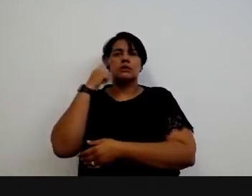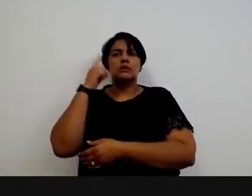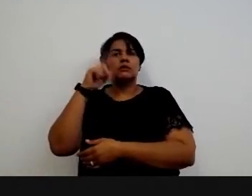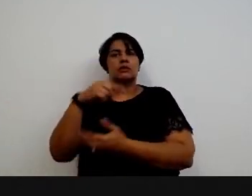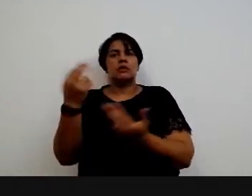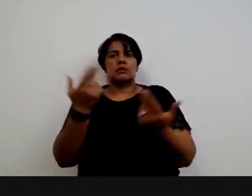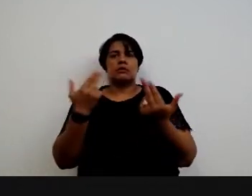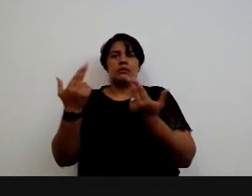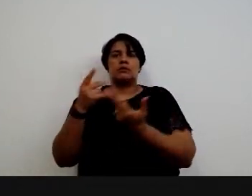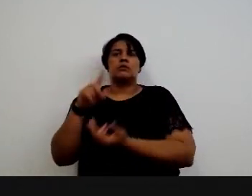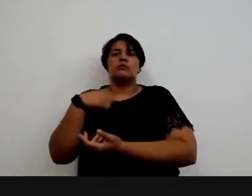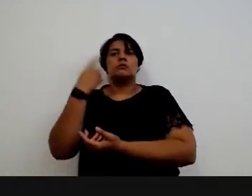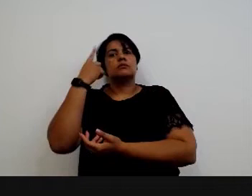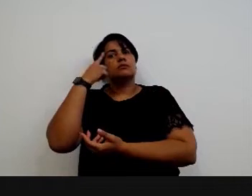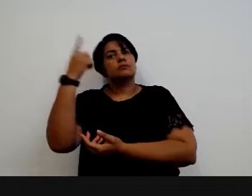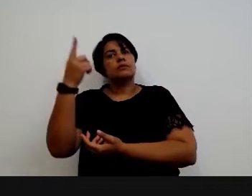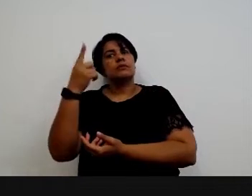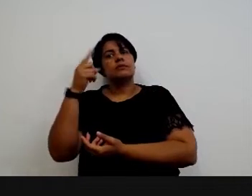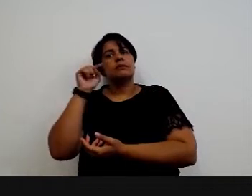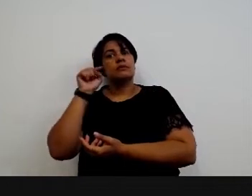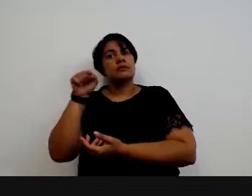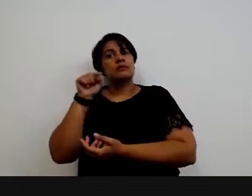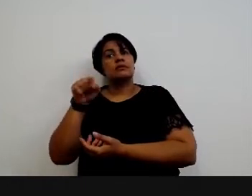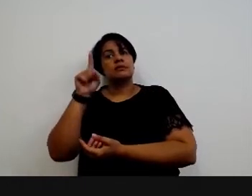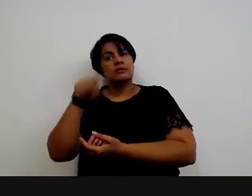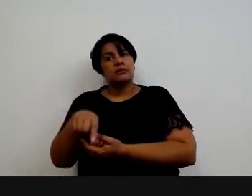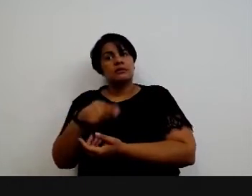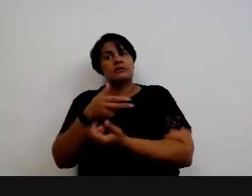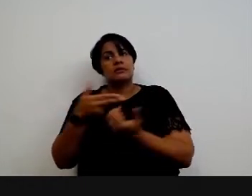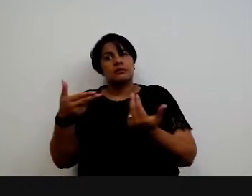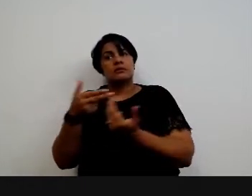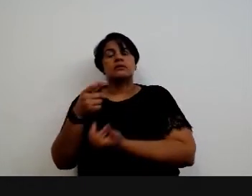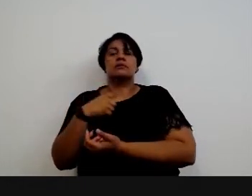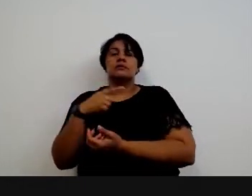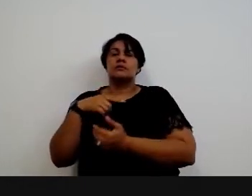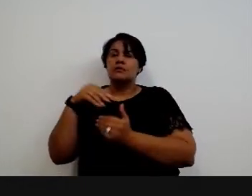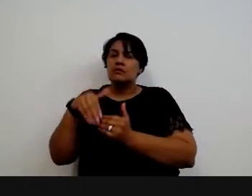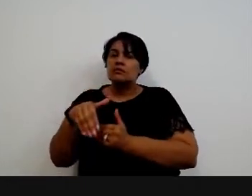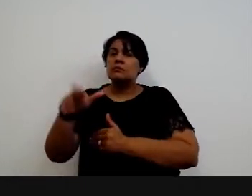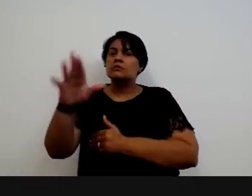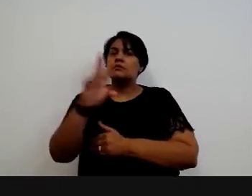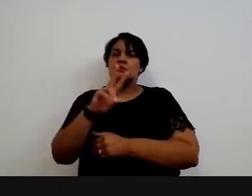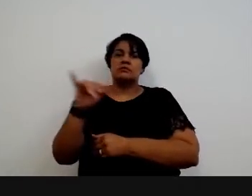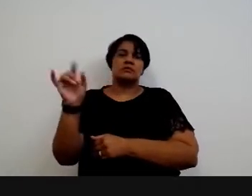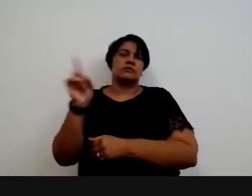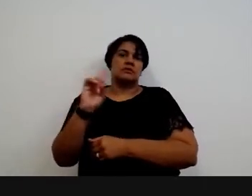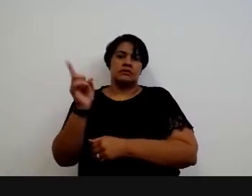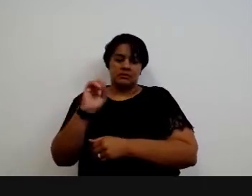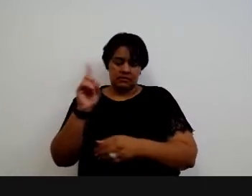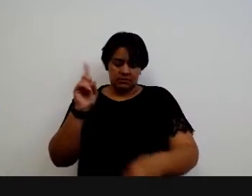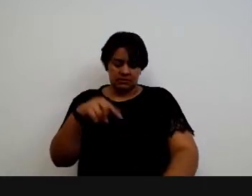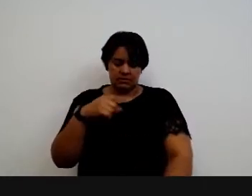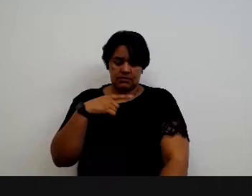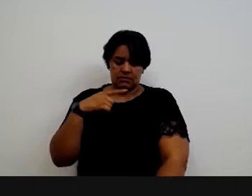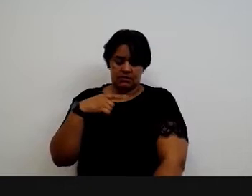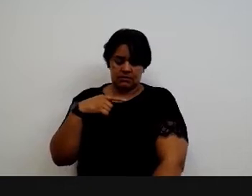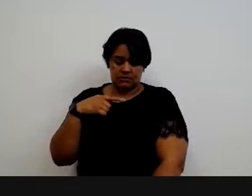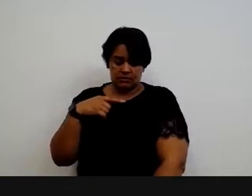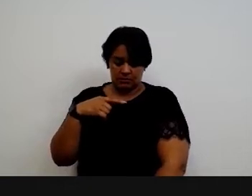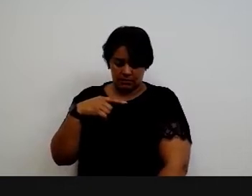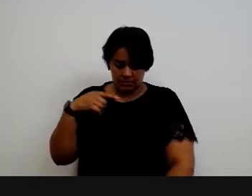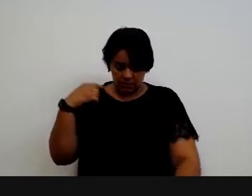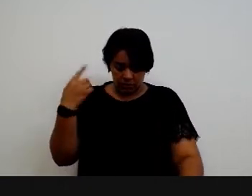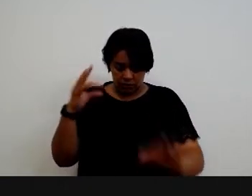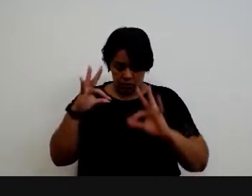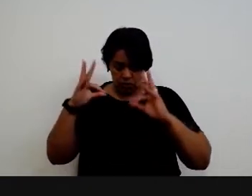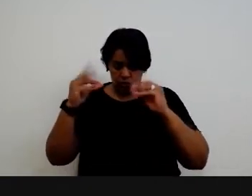é a nossa forma de ver o mundo. E essa forma de ver o mundo, ela não vai passar só do jovem de esquerda ou jovem de direita, ela vai passar por